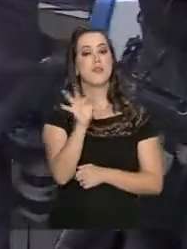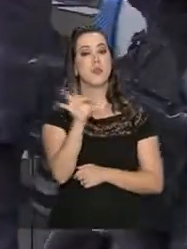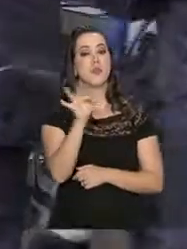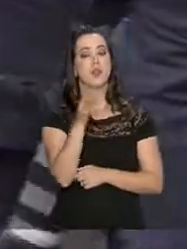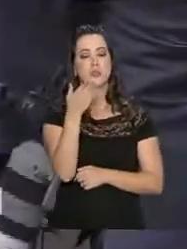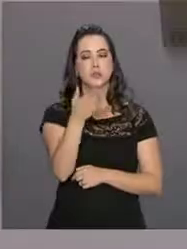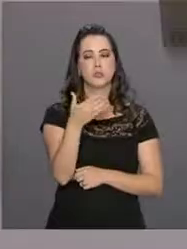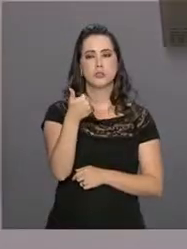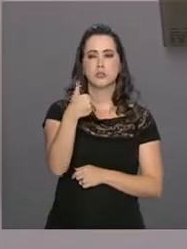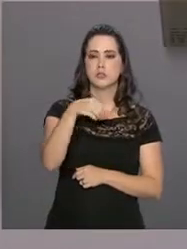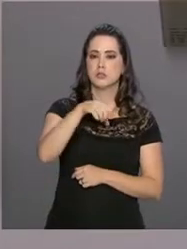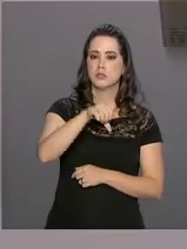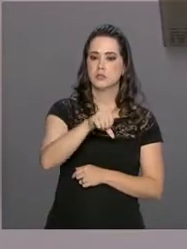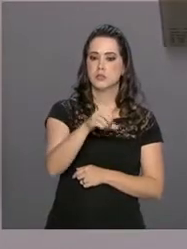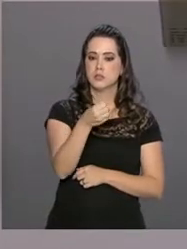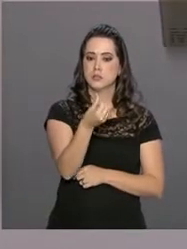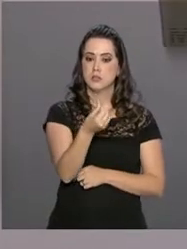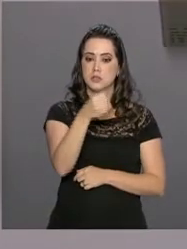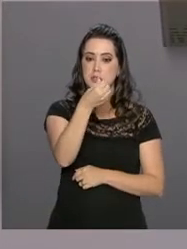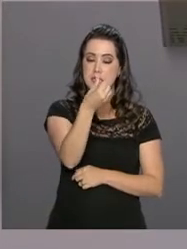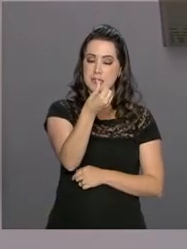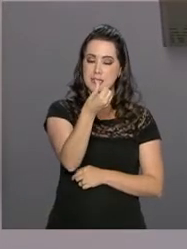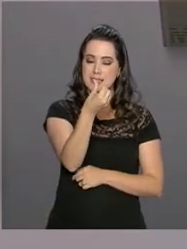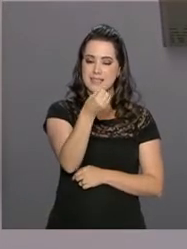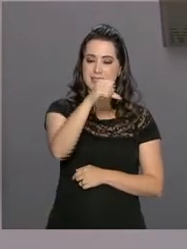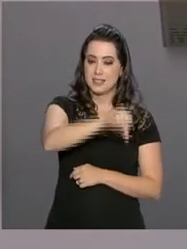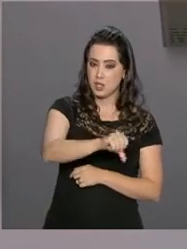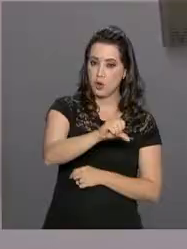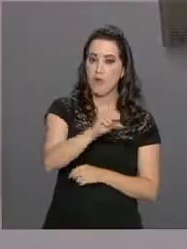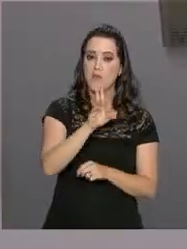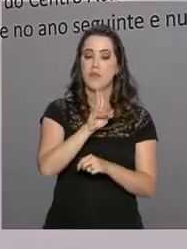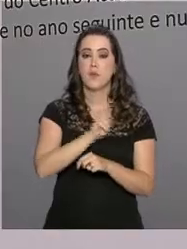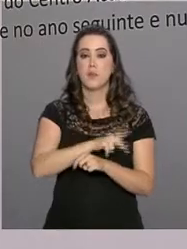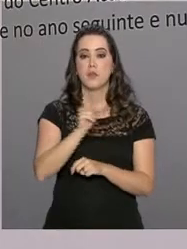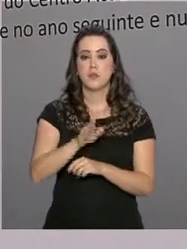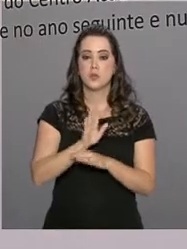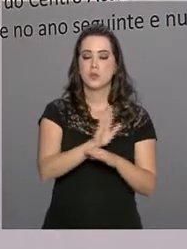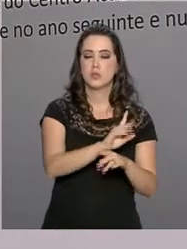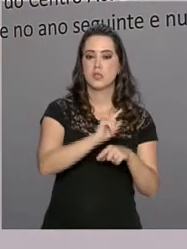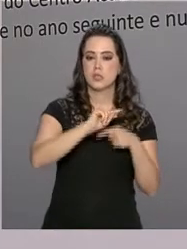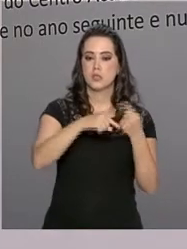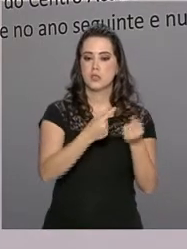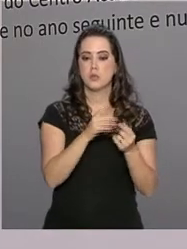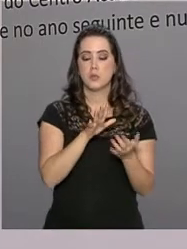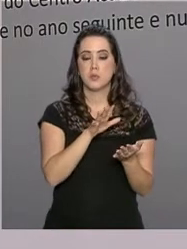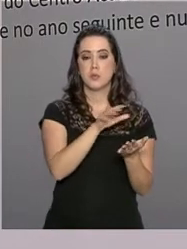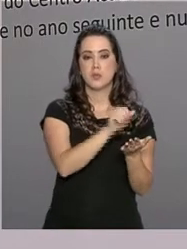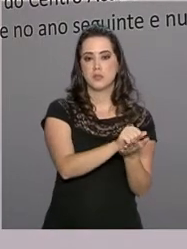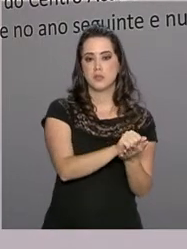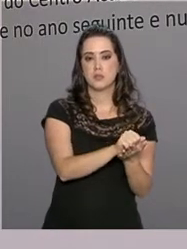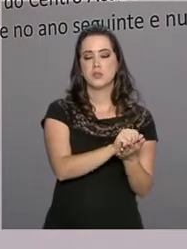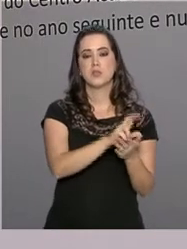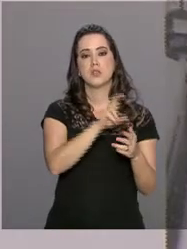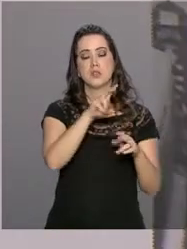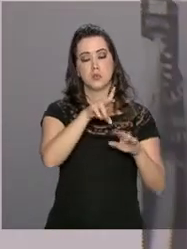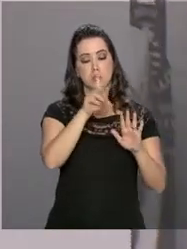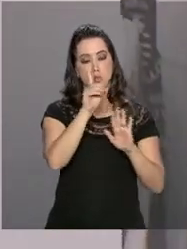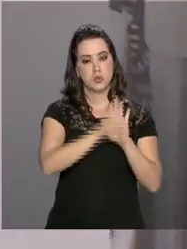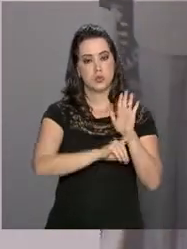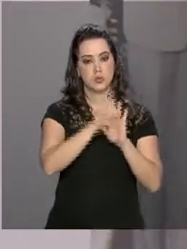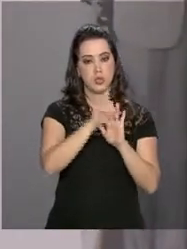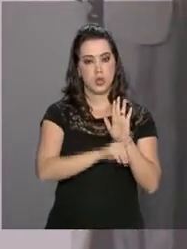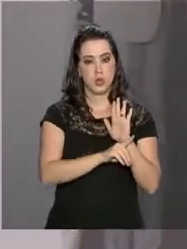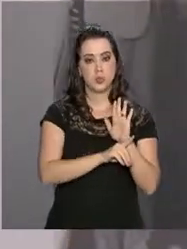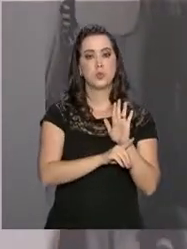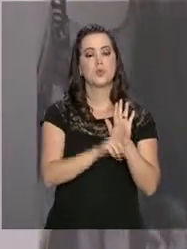Itu em 1969 como professor assistente. Mais tarde, assumiu a cadeira de Direito Constitucional